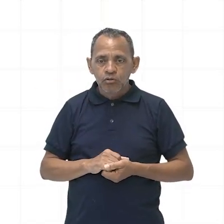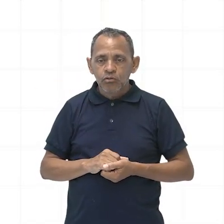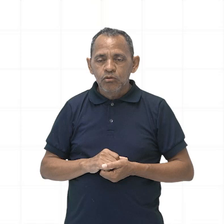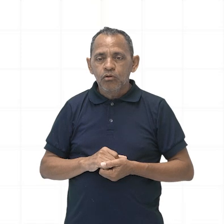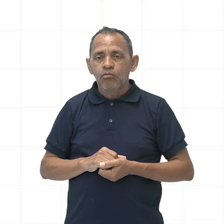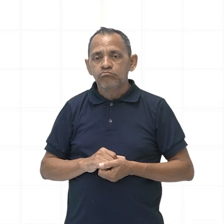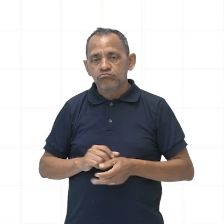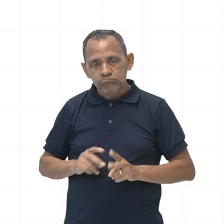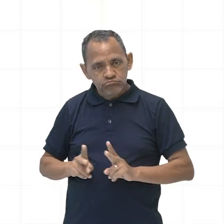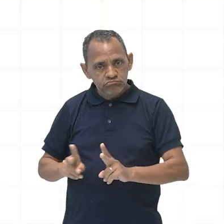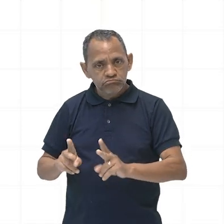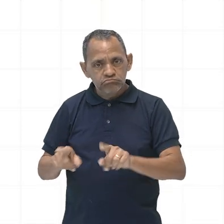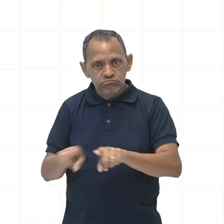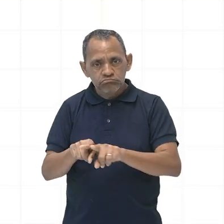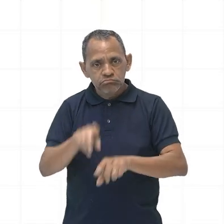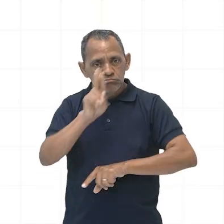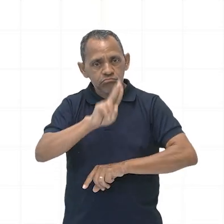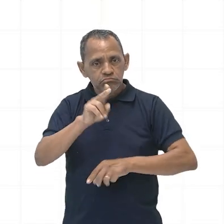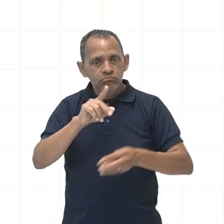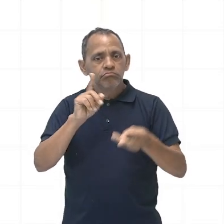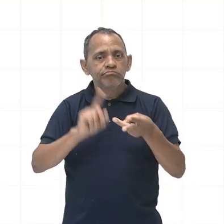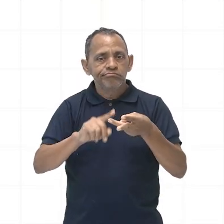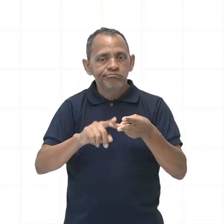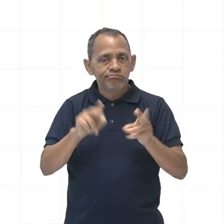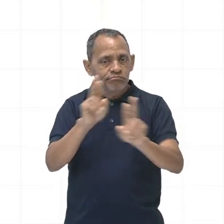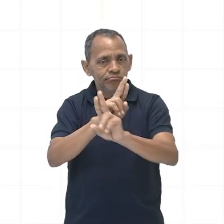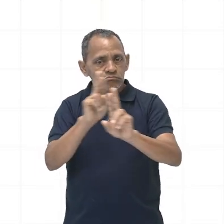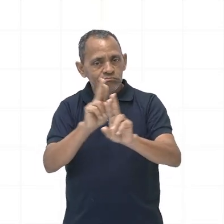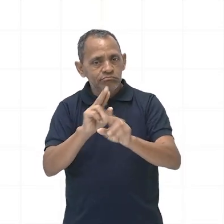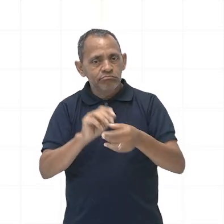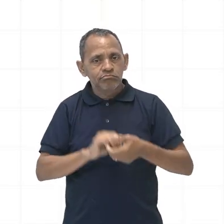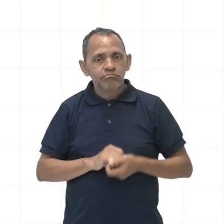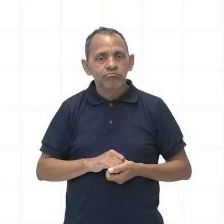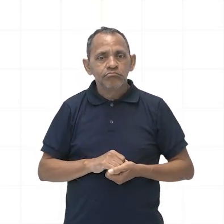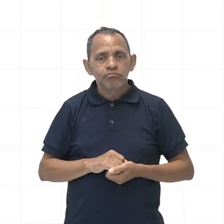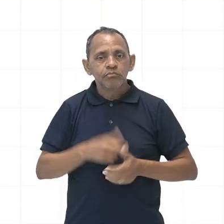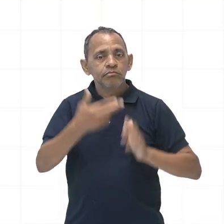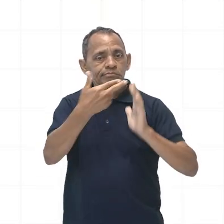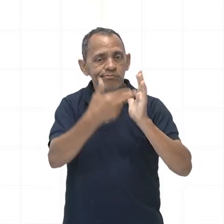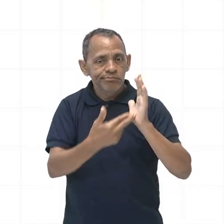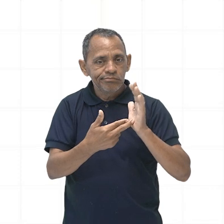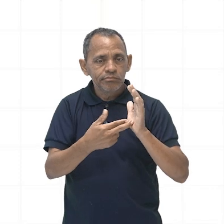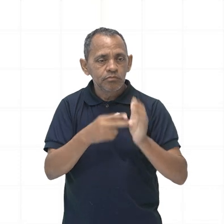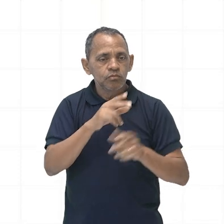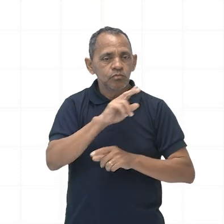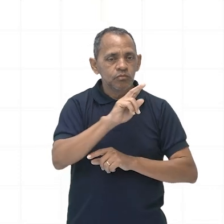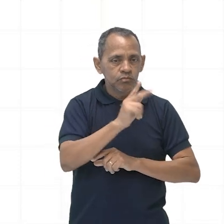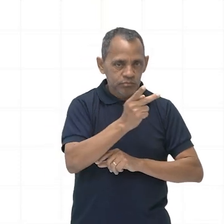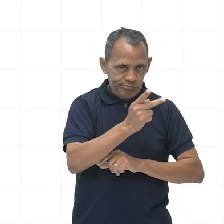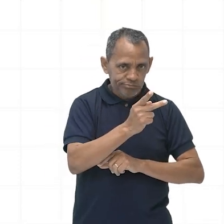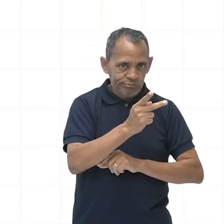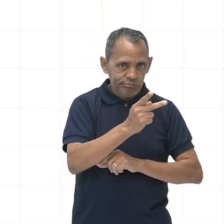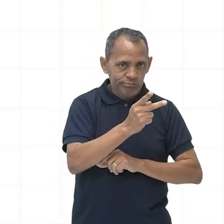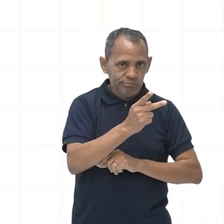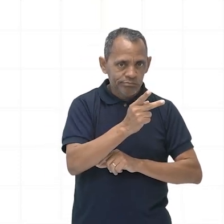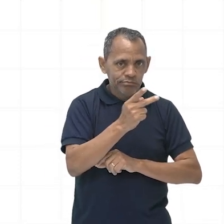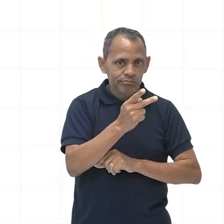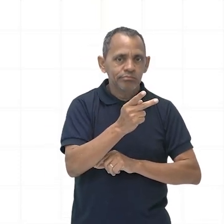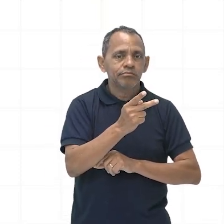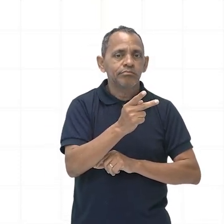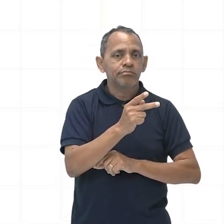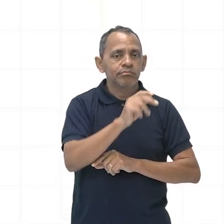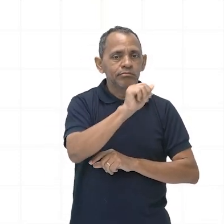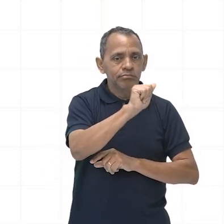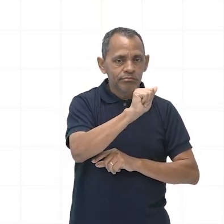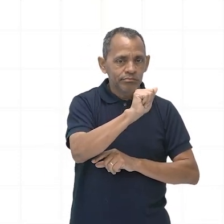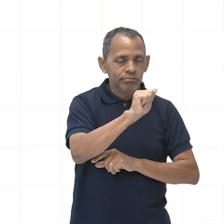B usando a terceira relação. O que diz a terceira relação? Que a hipotenusa, só recordando, o A, que